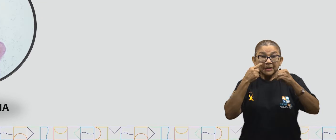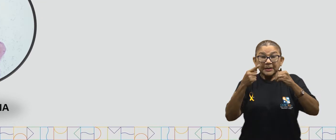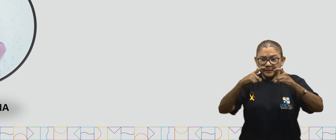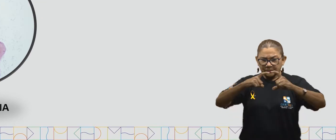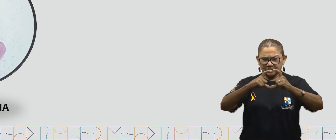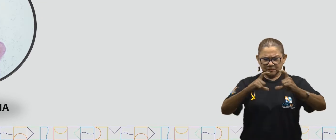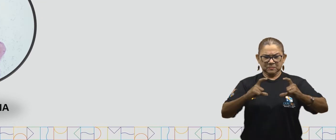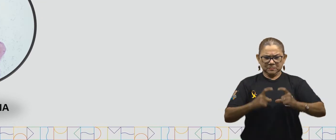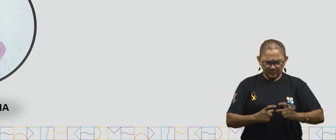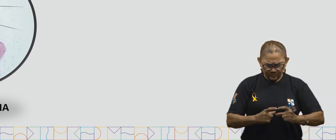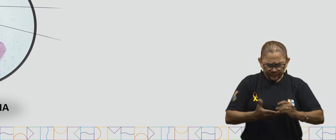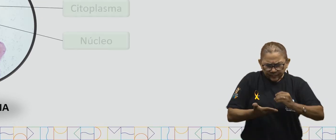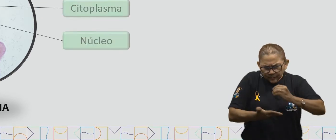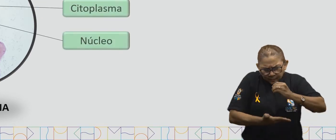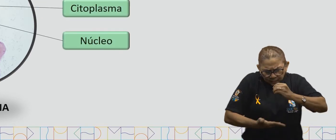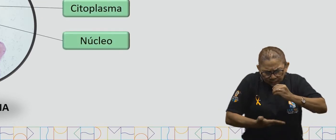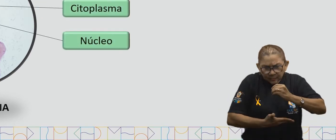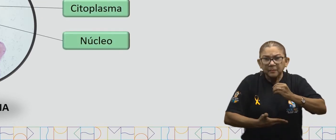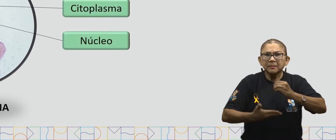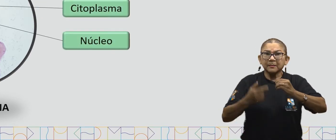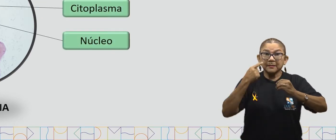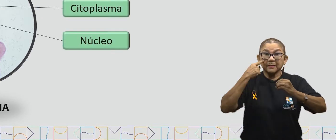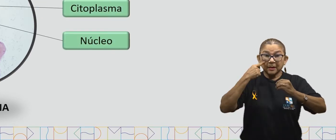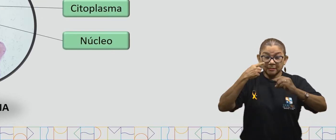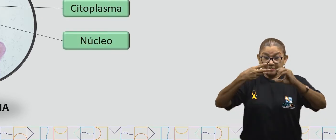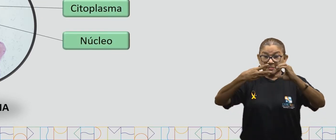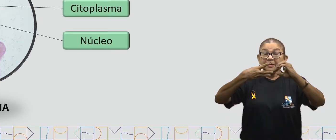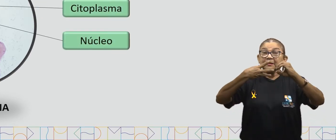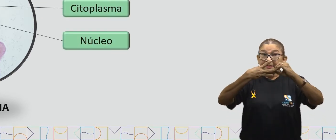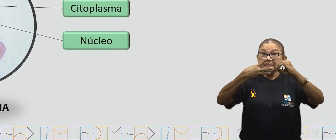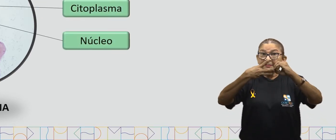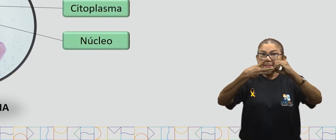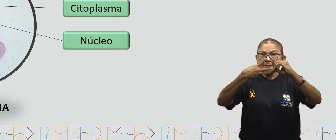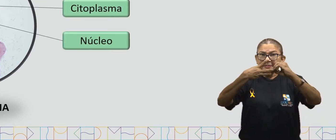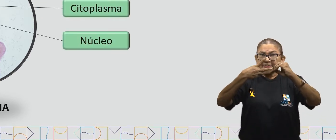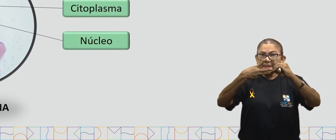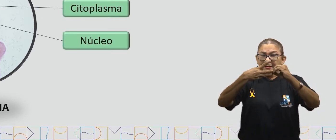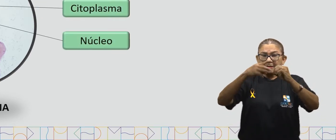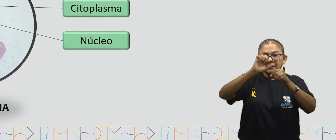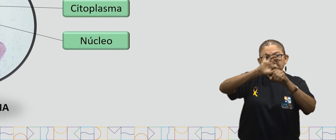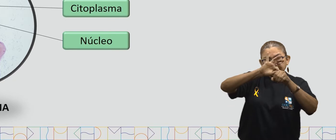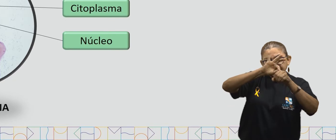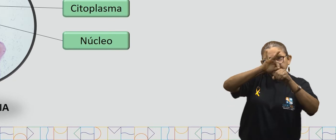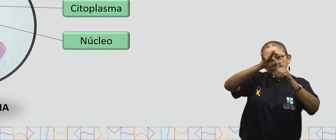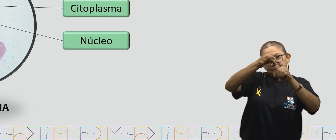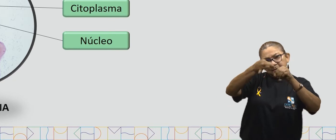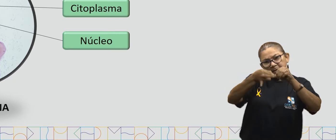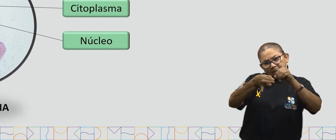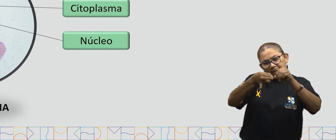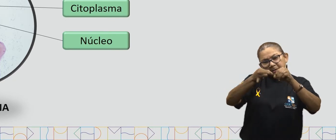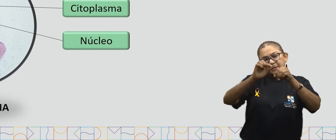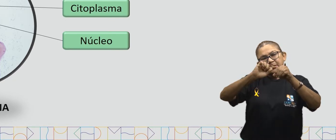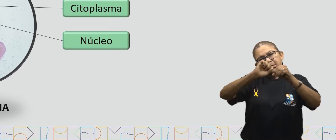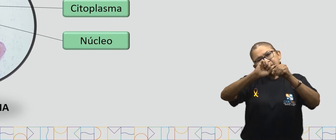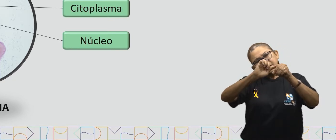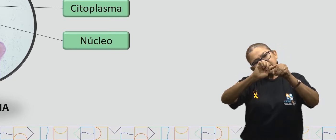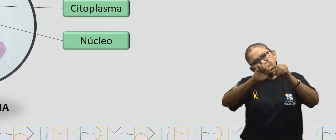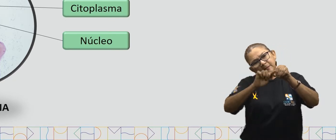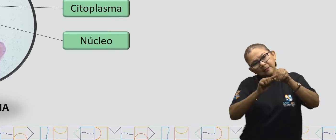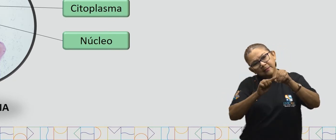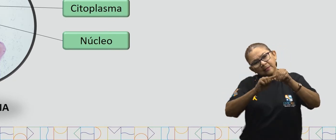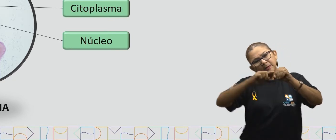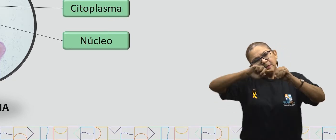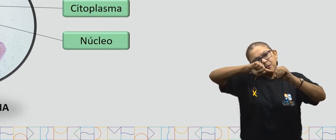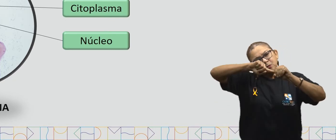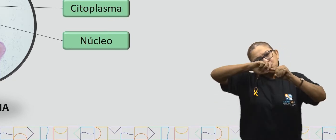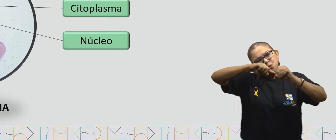possível observar as partes básicas de uma célula: membrana celular ou membrana plasmática, citoplasma